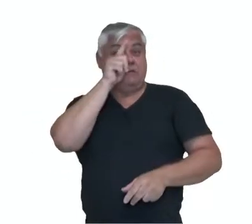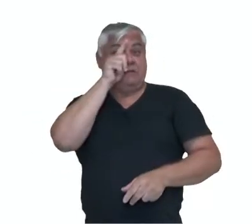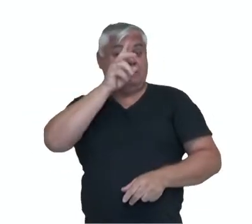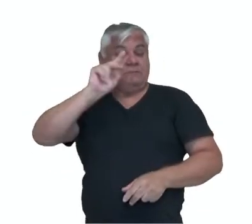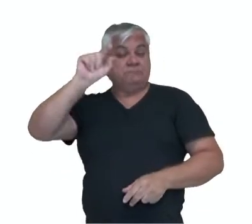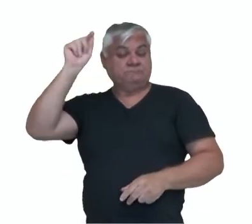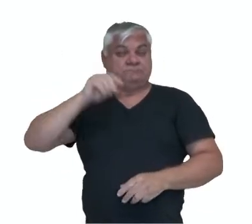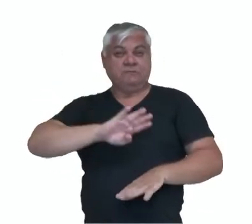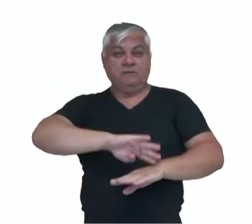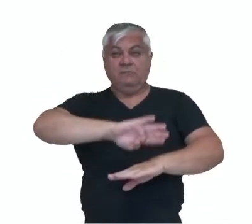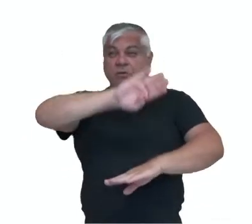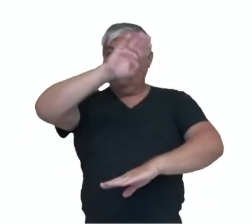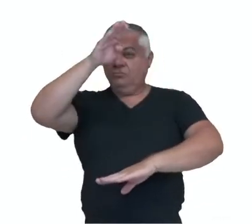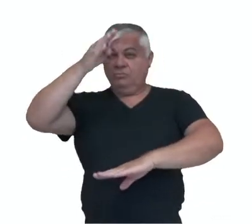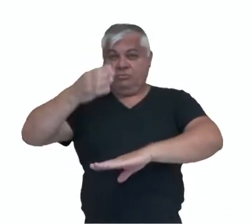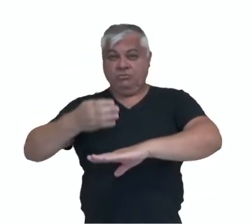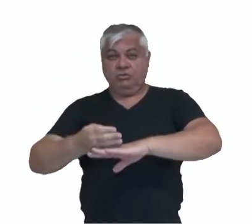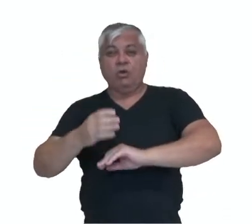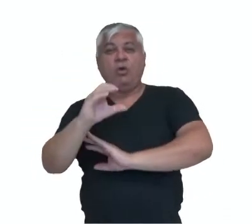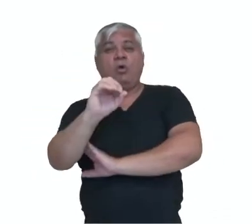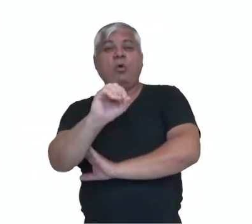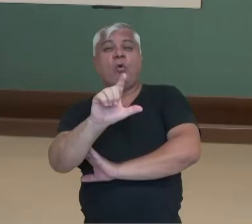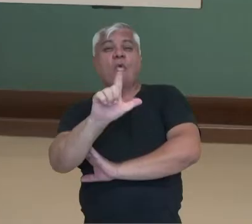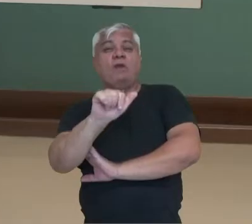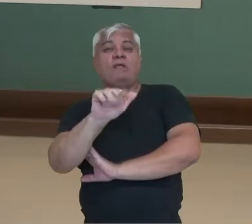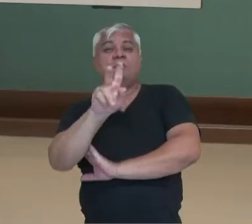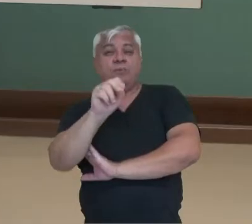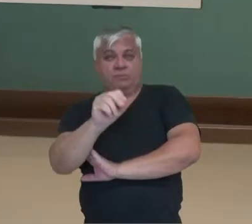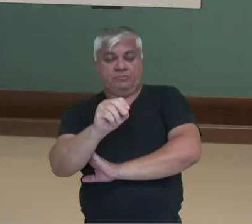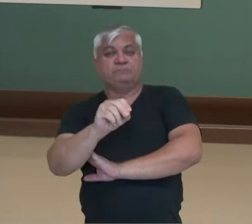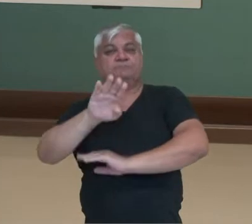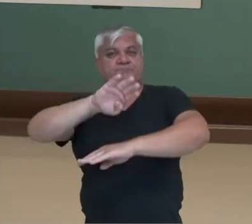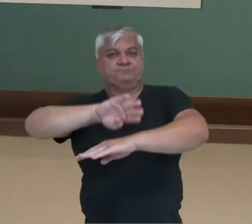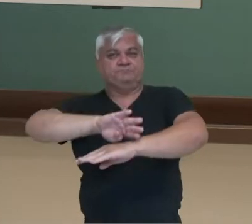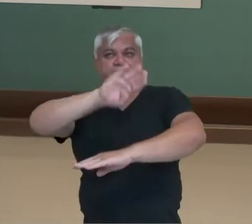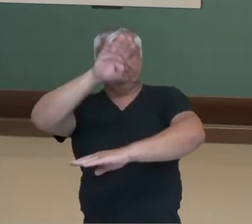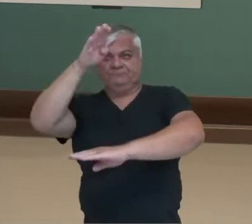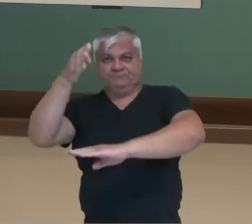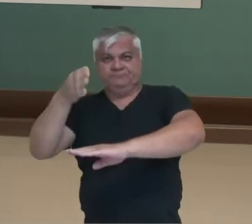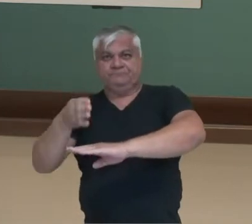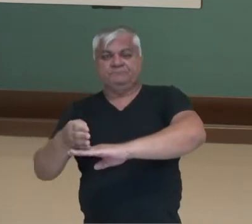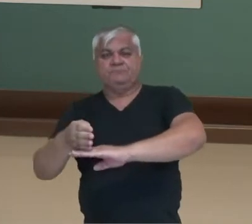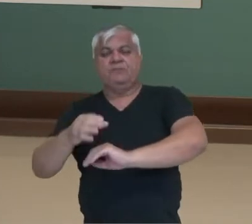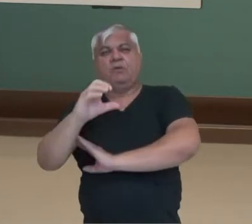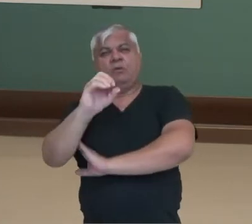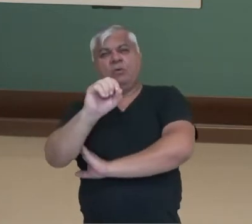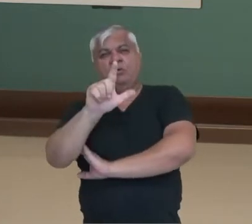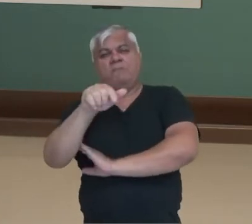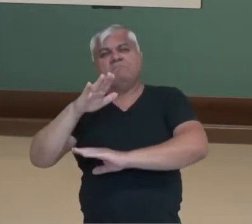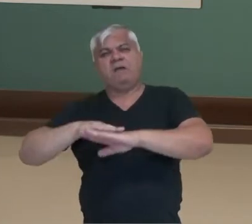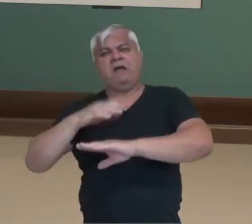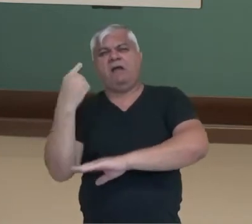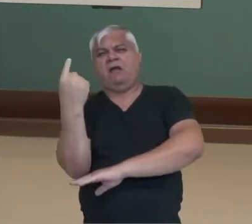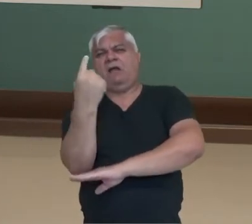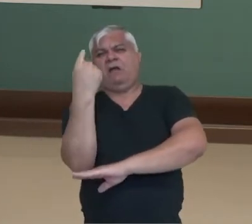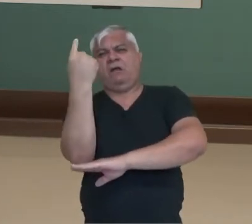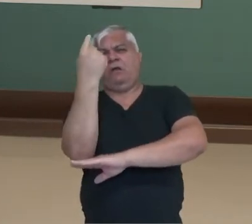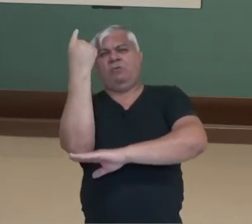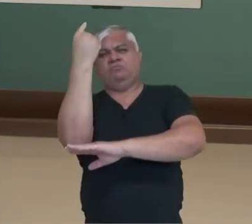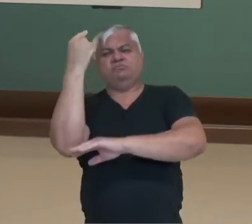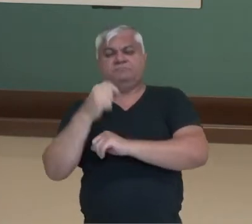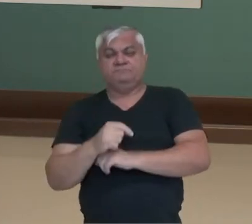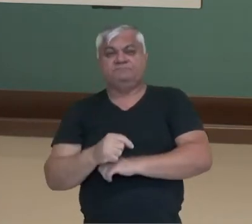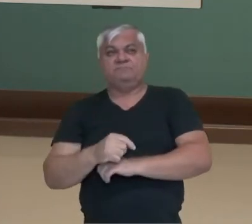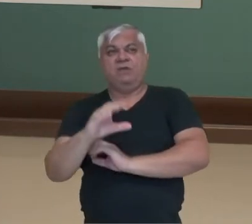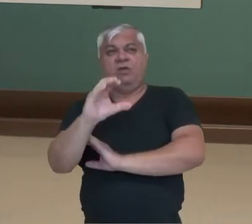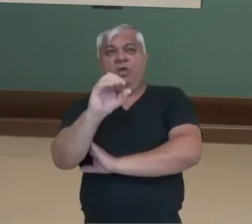Olimpo. Então, e Monte Olimpo é o nome da montanha. É, tem uma montanha chamada Monte Olimpo. É a mais alta, dá 2.000 e tantos quilômetros.